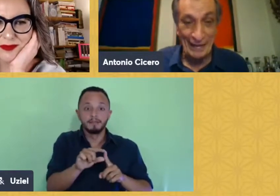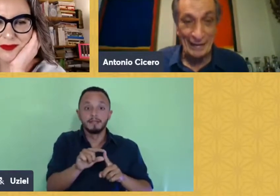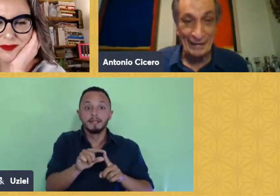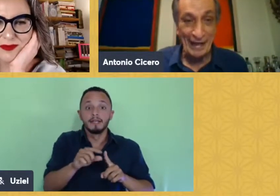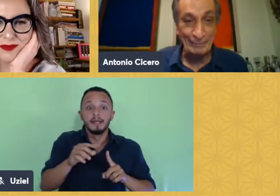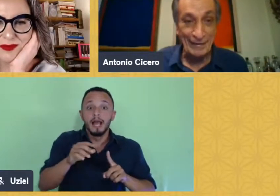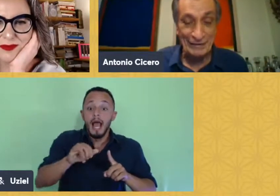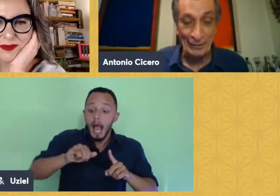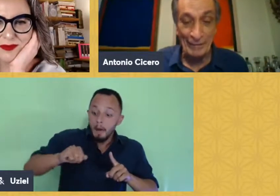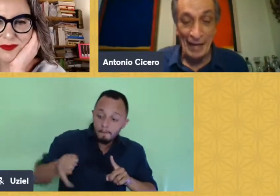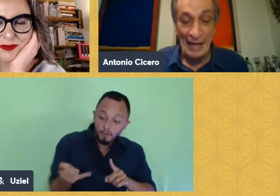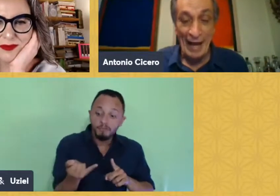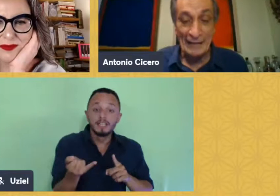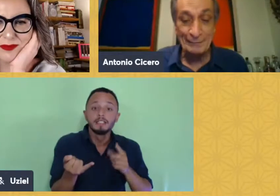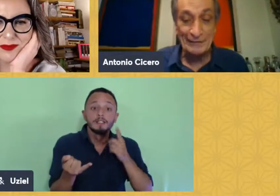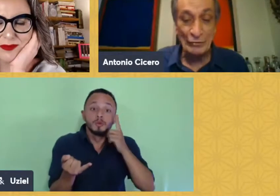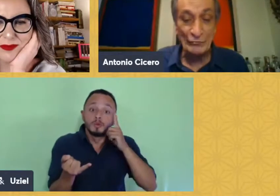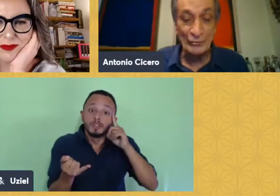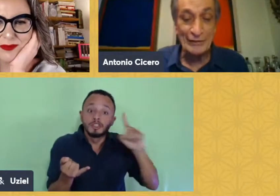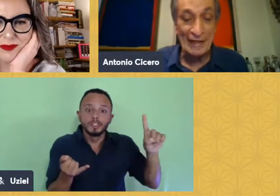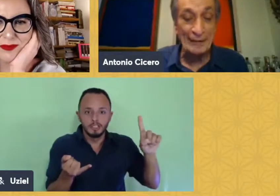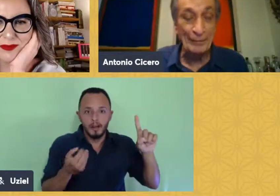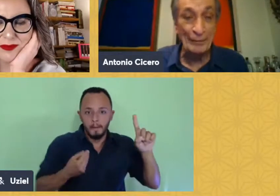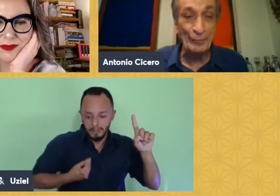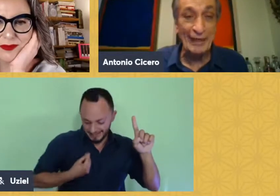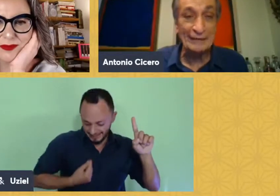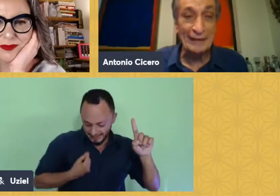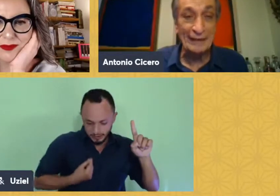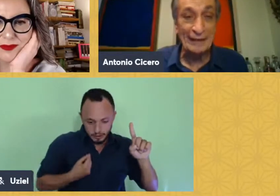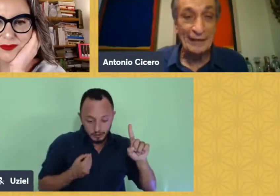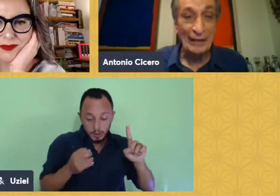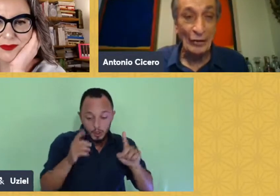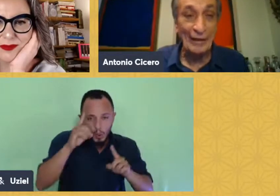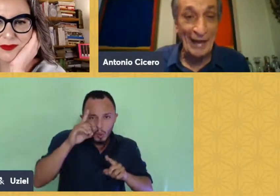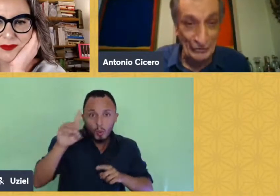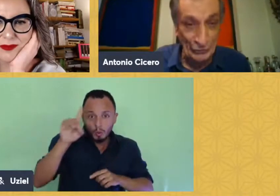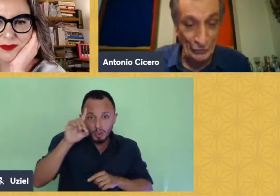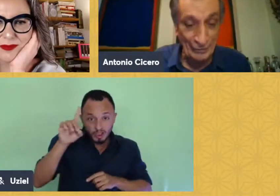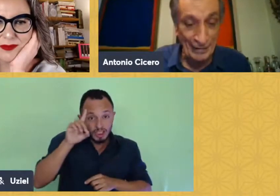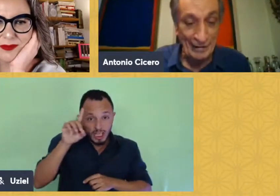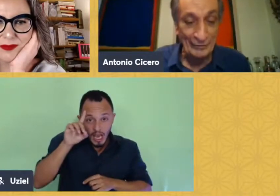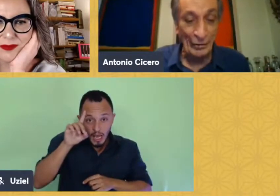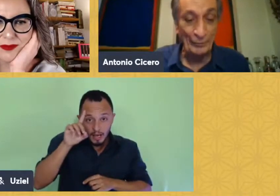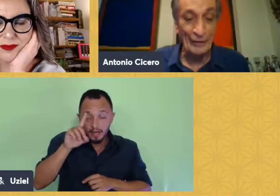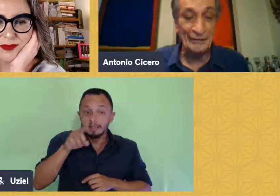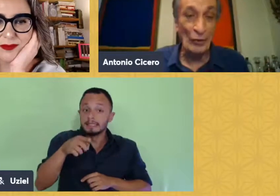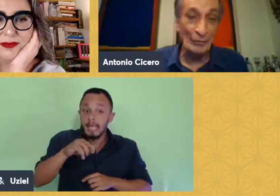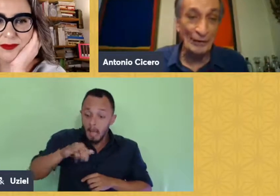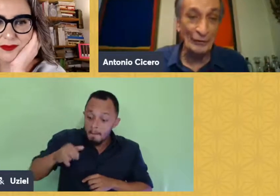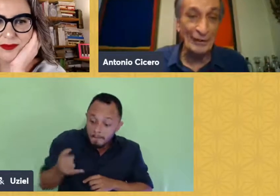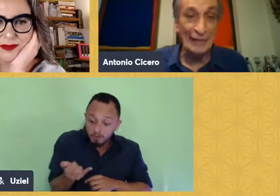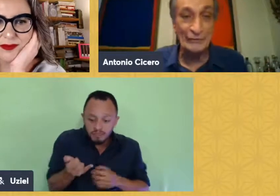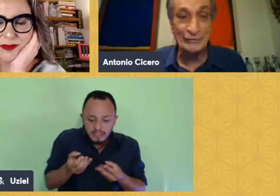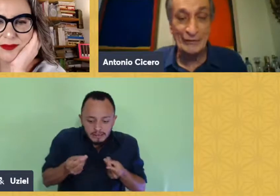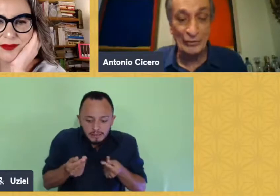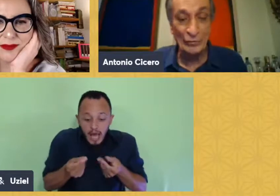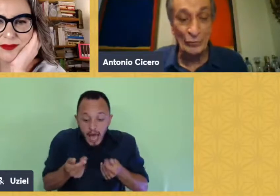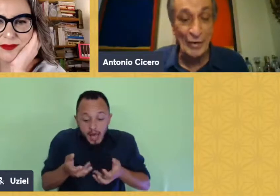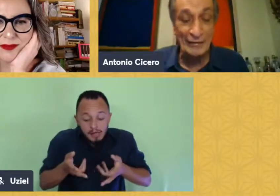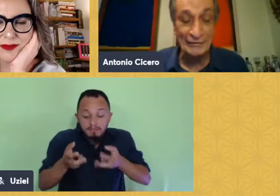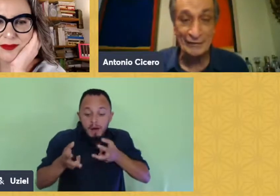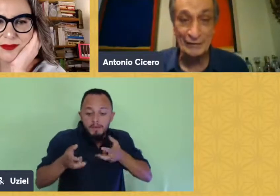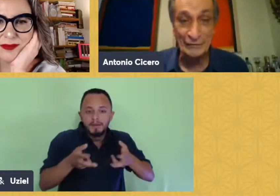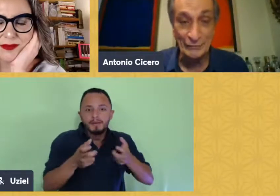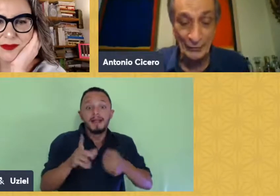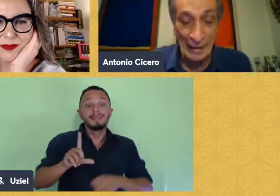né? Carpe diem. A expressão foi cunhada pelo poeta Horácio, né? O poeta romano Horácio do